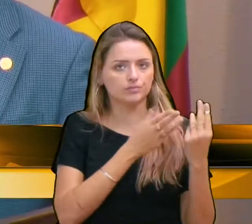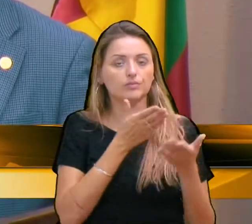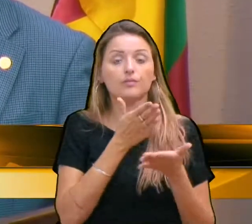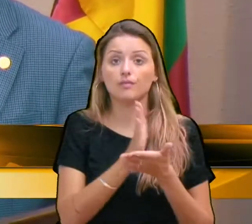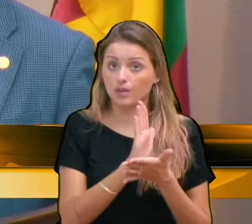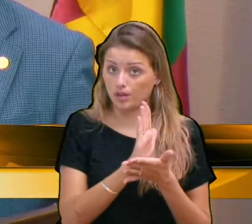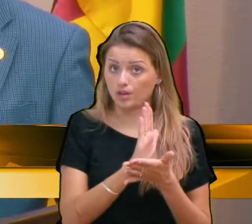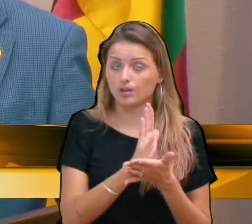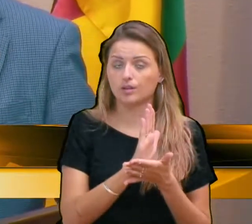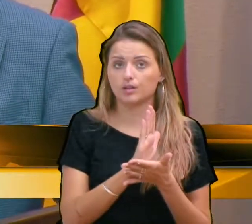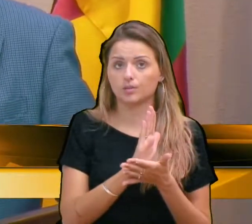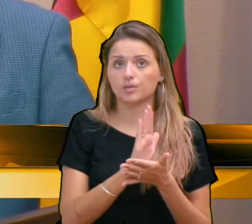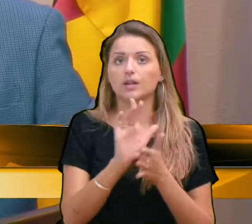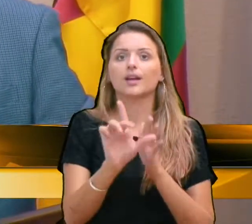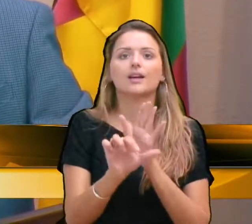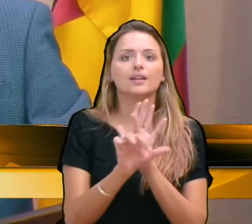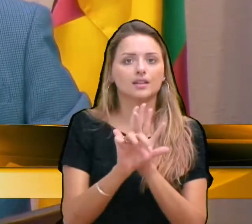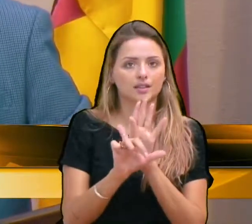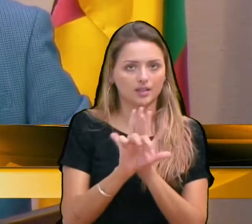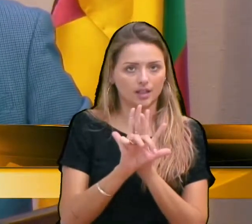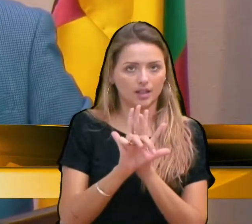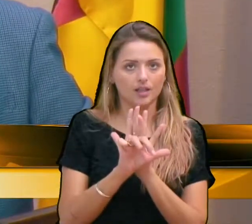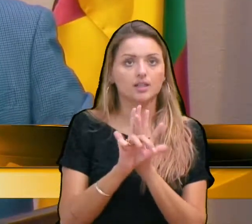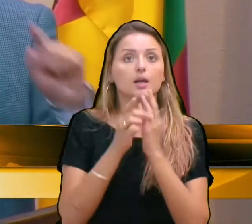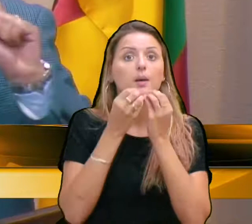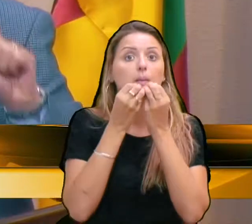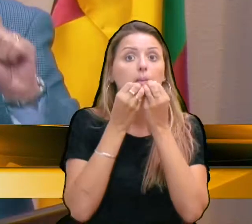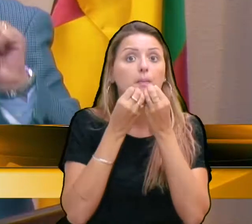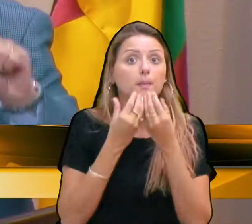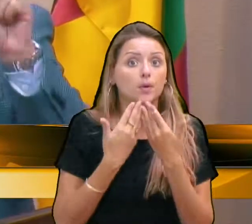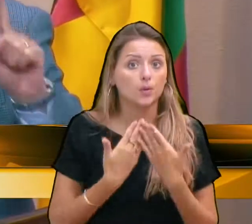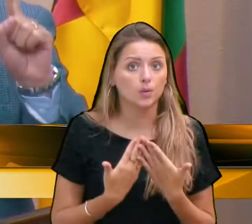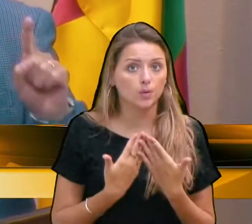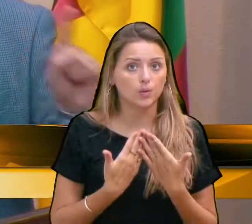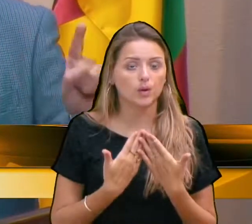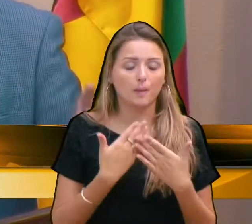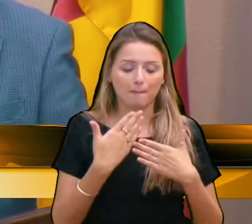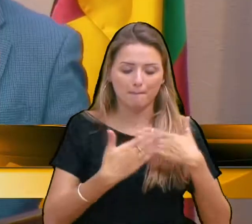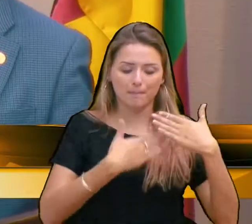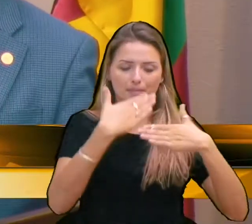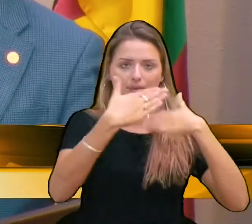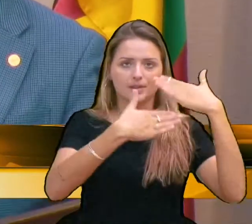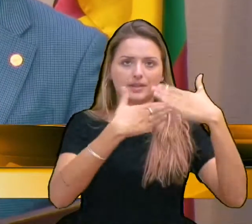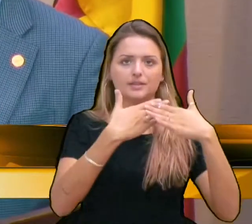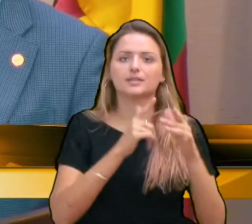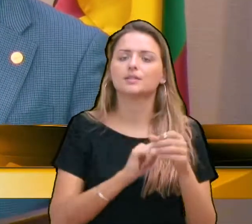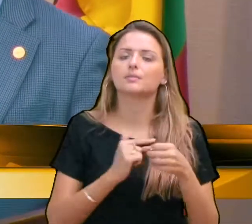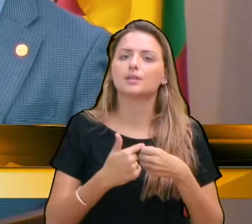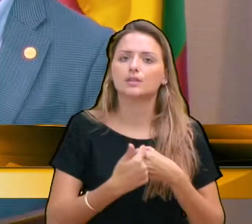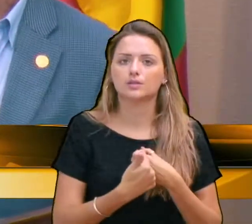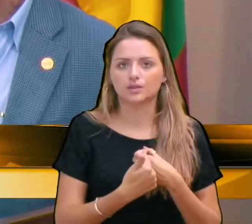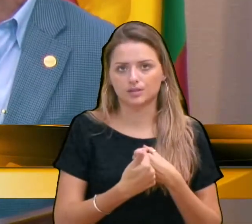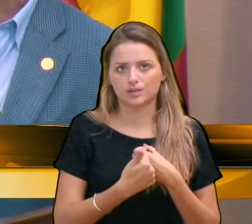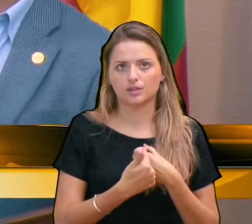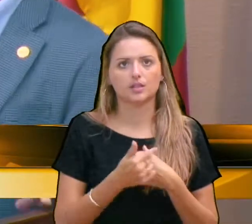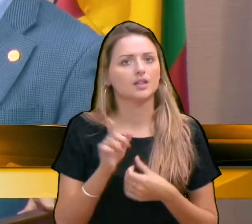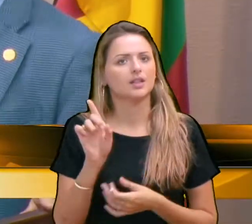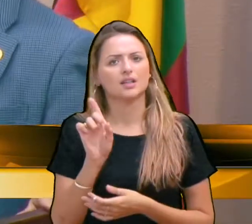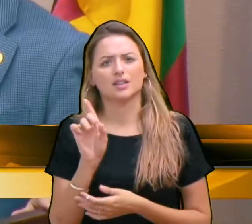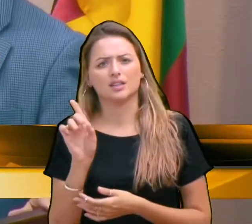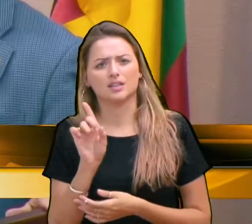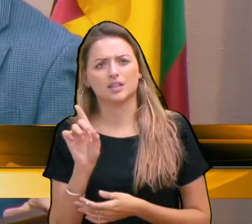aqui leis que sejam boas para o engrandecimento desse município e não